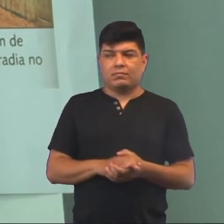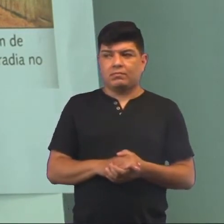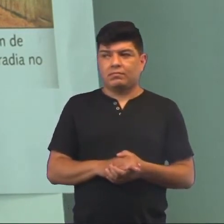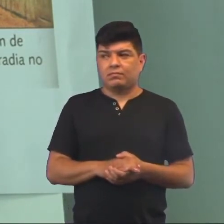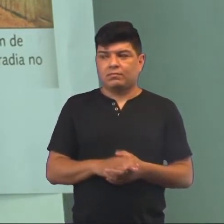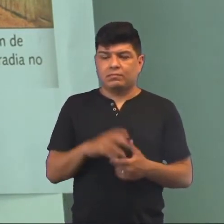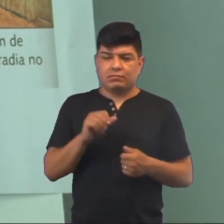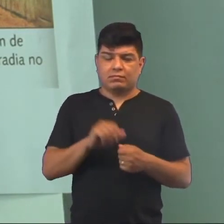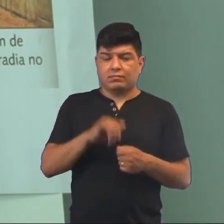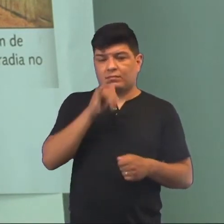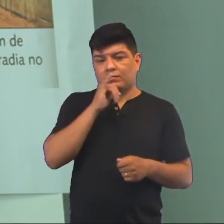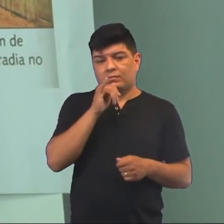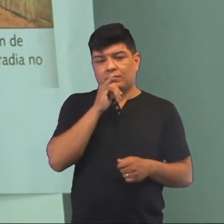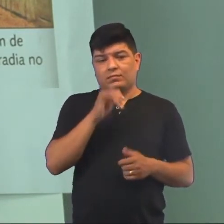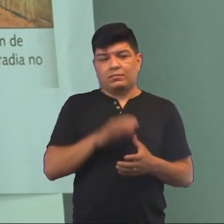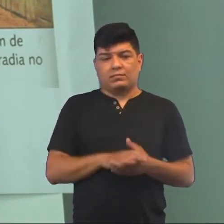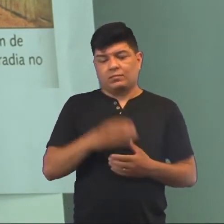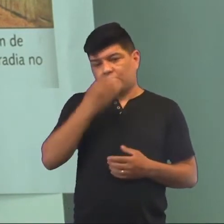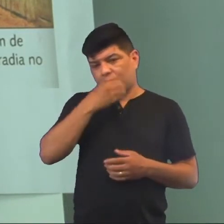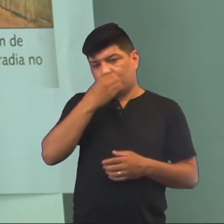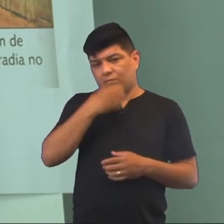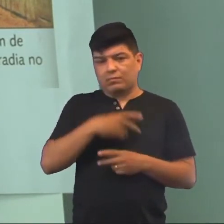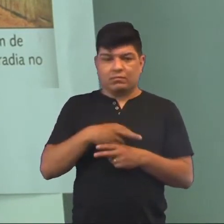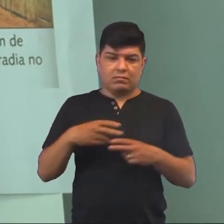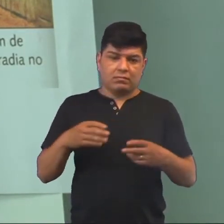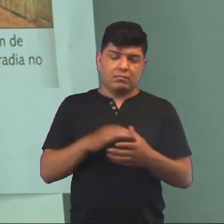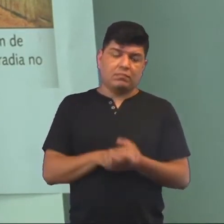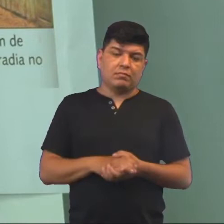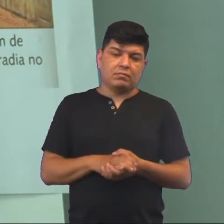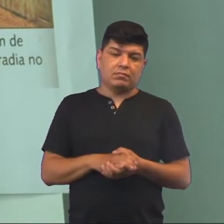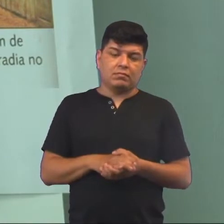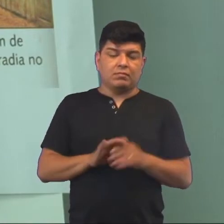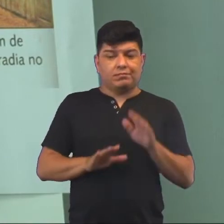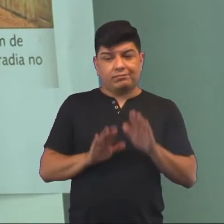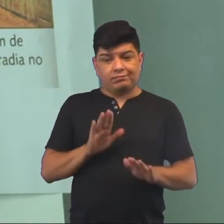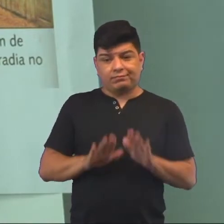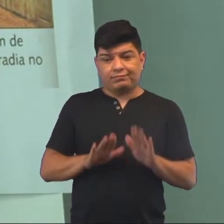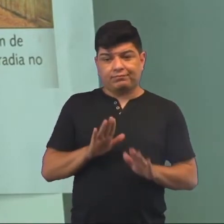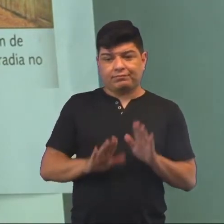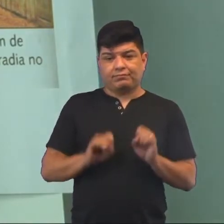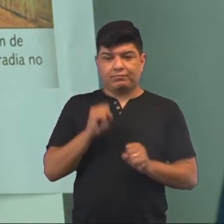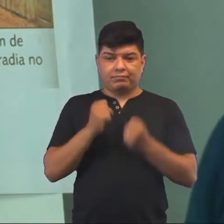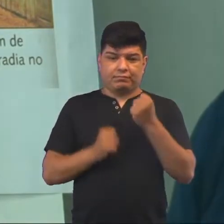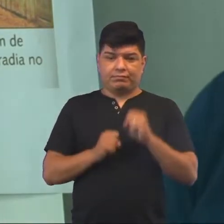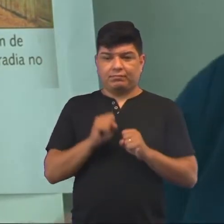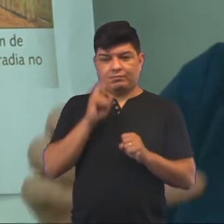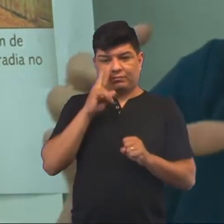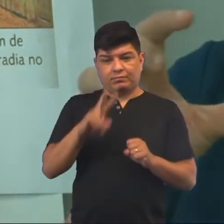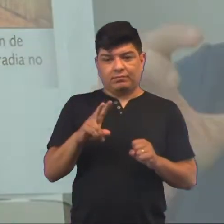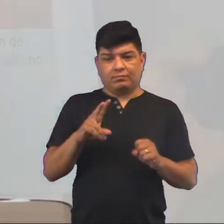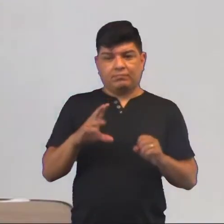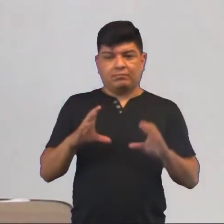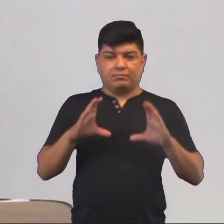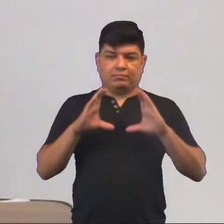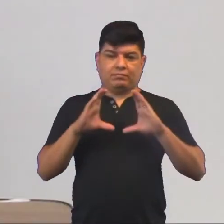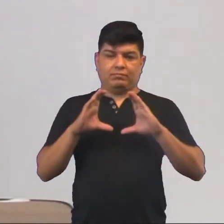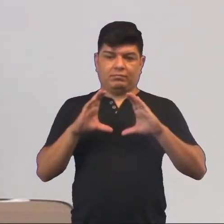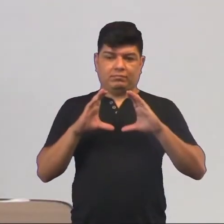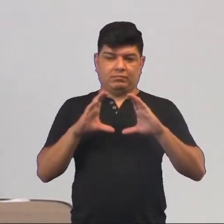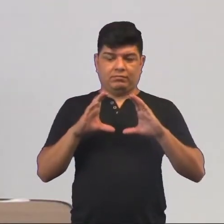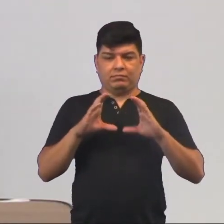foram feitos. Por exemplo, aqui, as frutas passam, eles muitas vezes quando passa pela indústria, não sei se você já viu aqueles